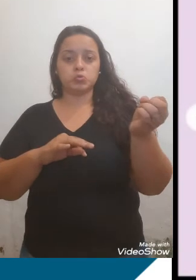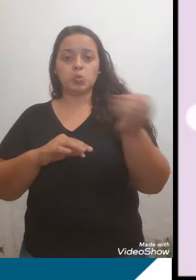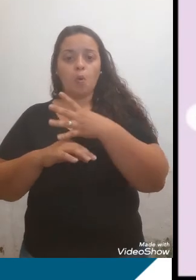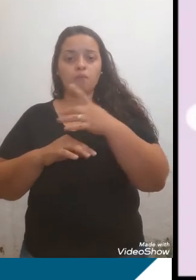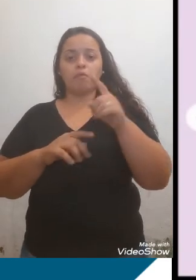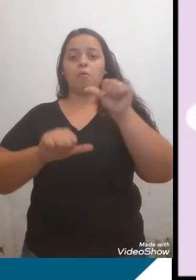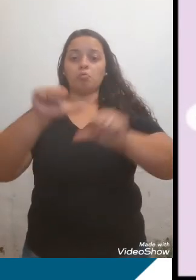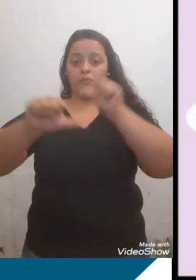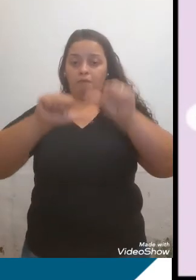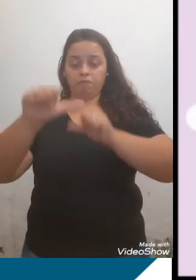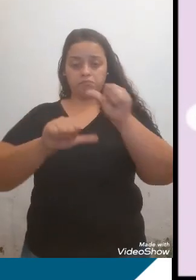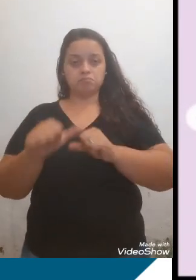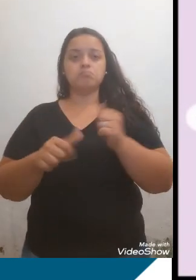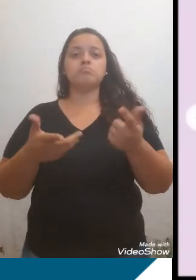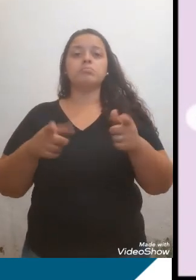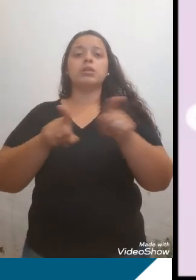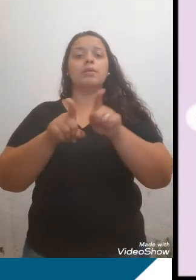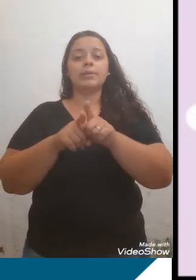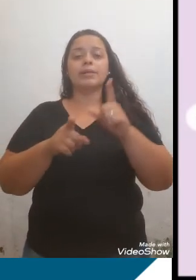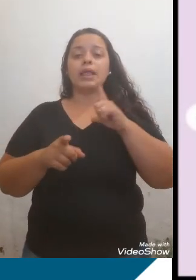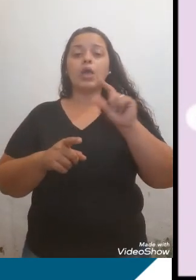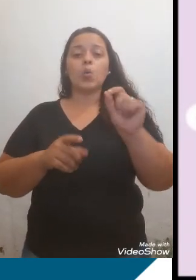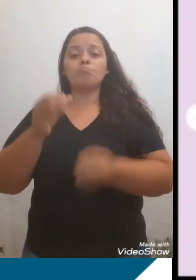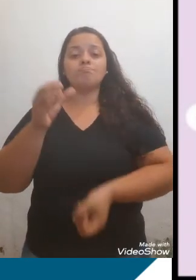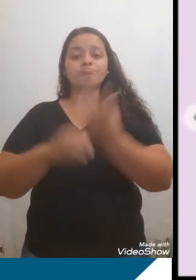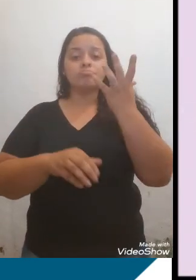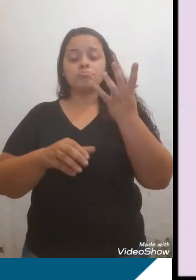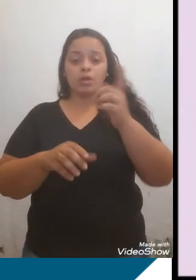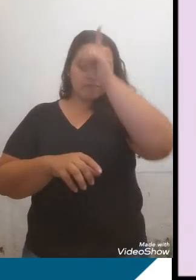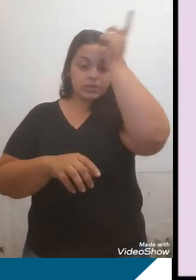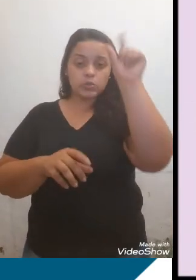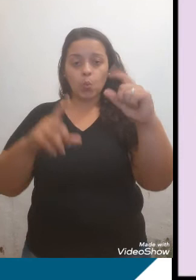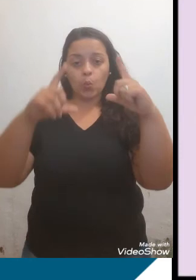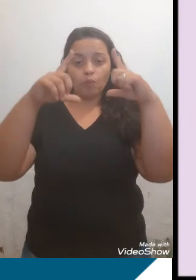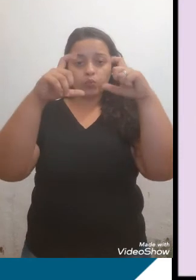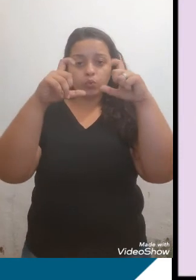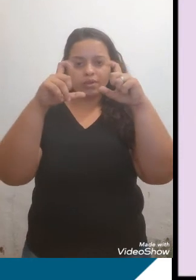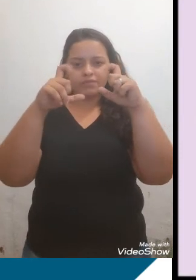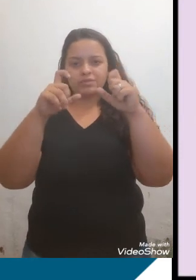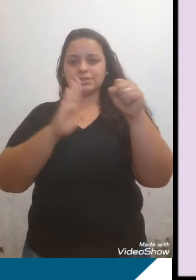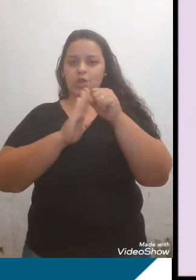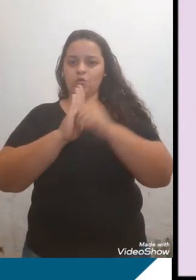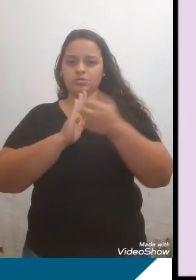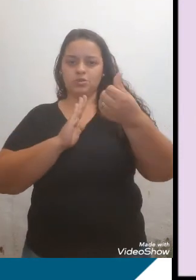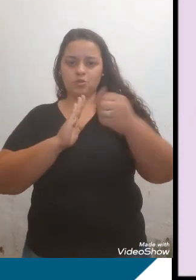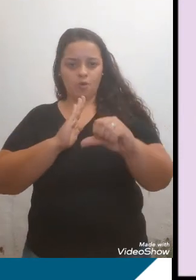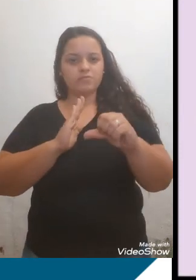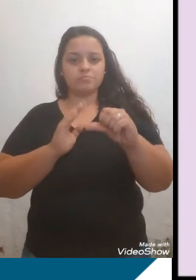renovadas. Nós temos a invenção da fotografia, que será uma grande invenção do século XIX,